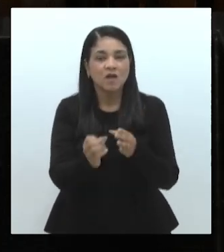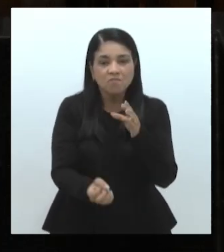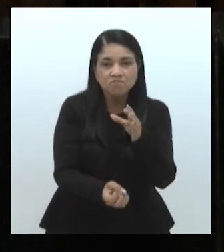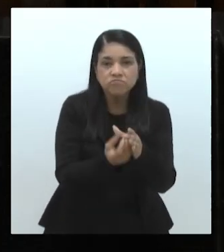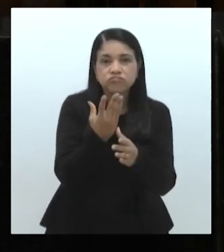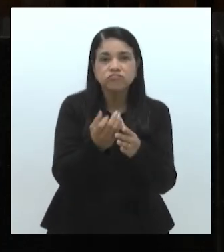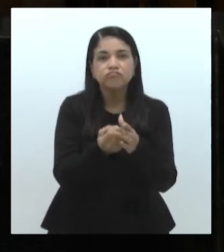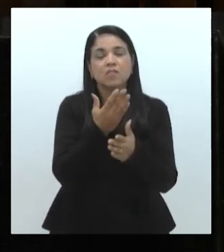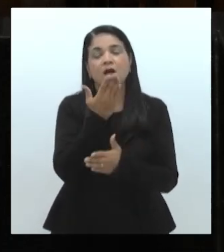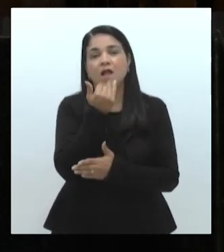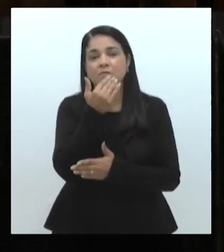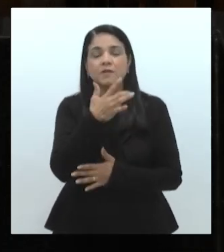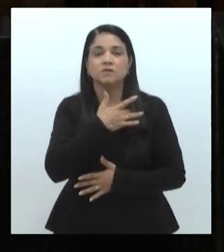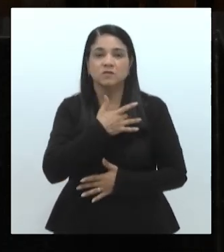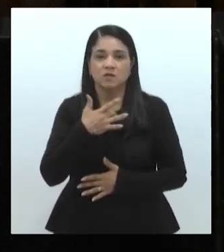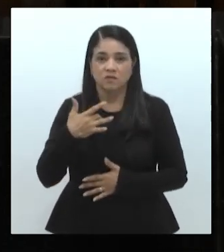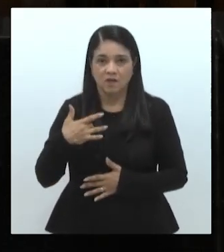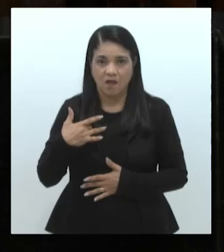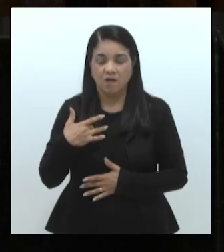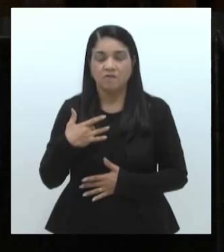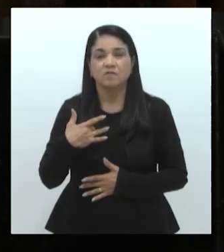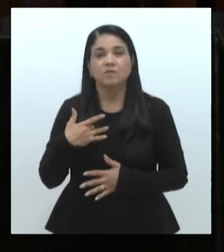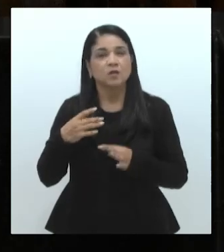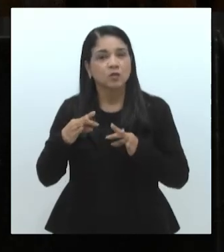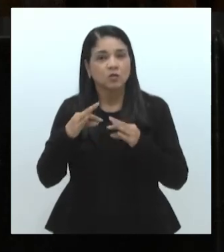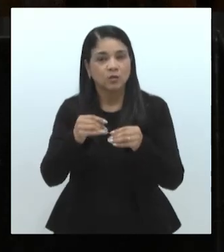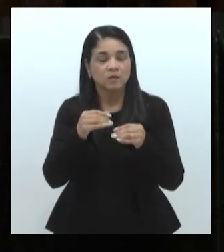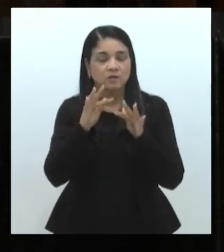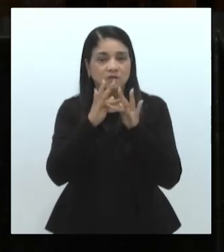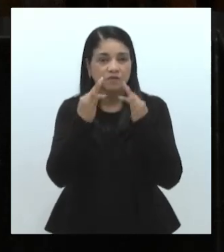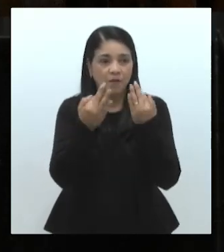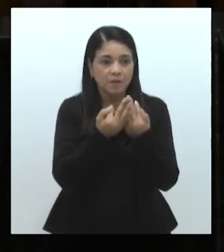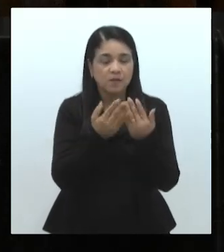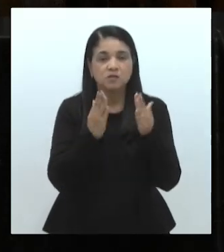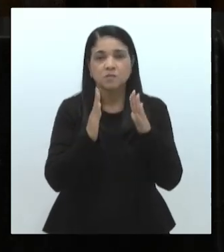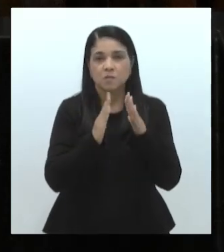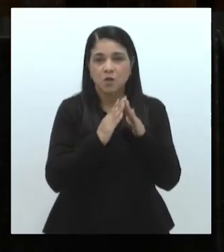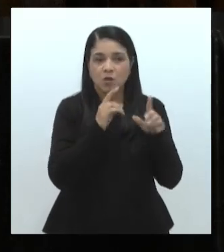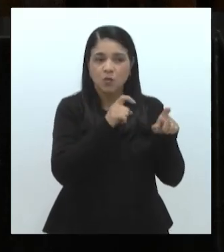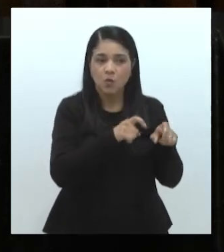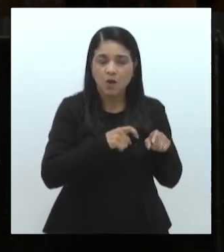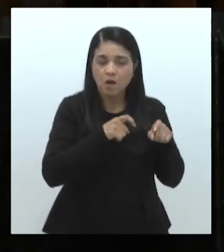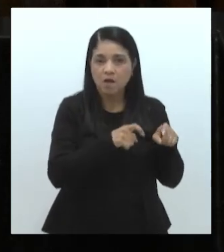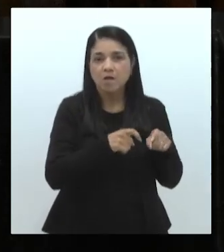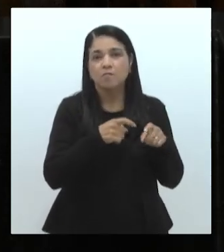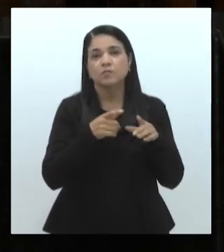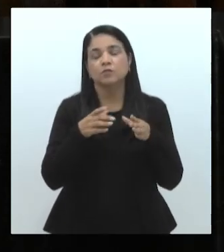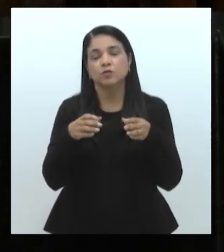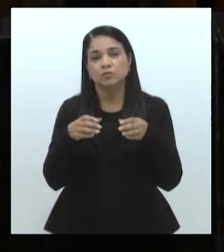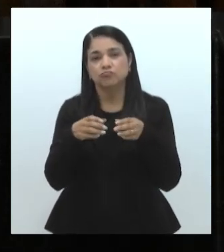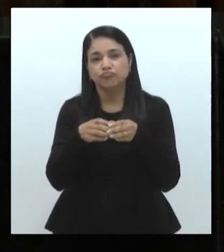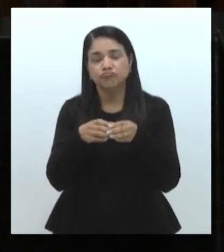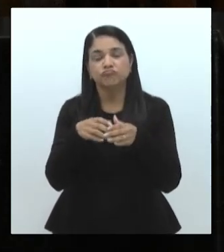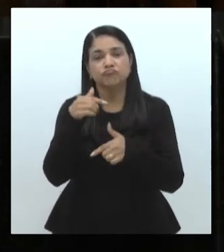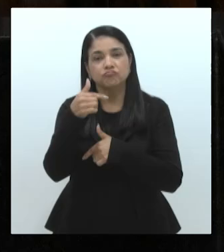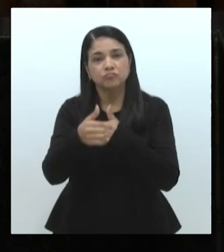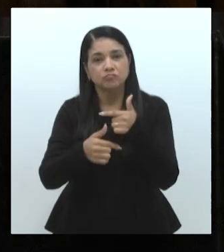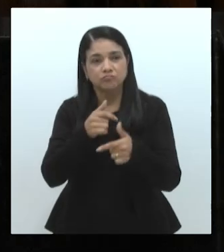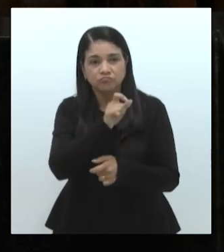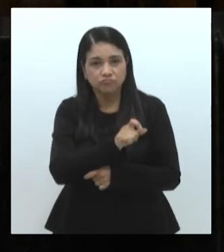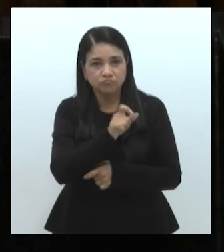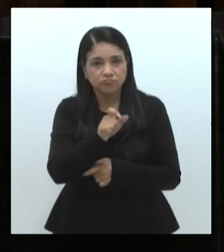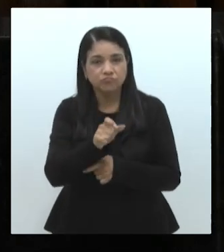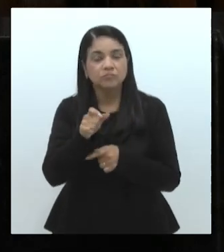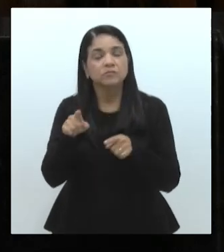alimentos saudáveis, para todas as famílias que vivem no campo, para o conjunto dos trabalhadores e das trabalhadoras que vivem